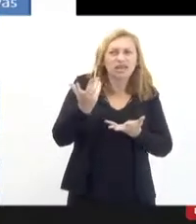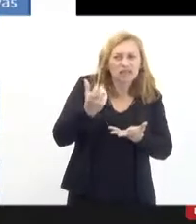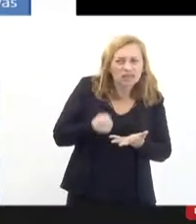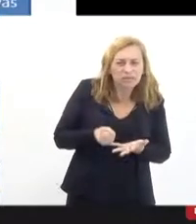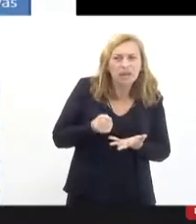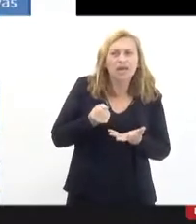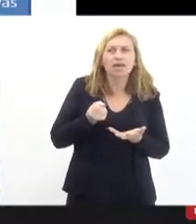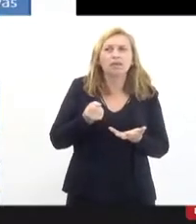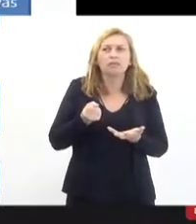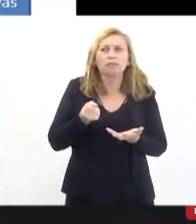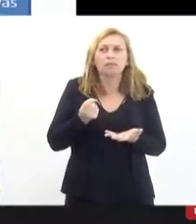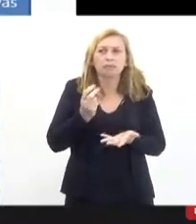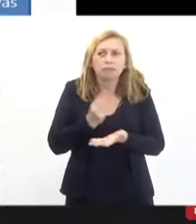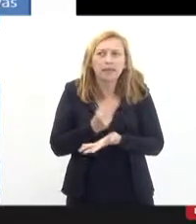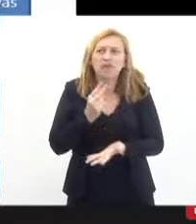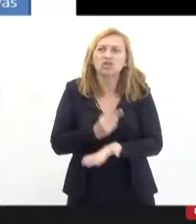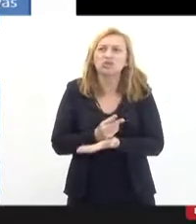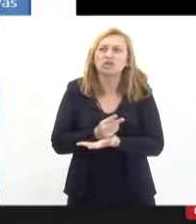seja